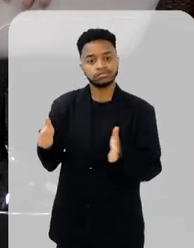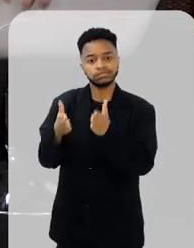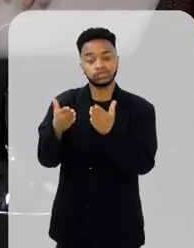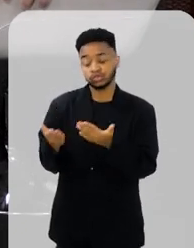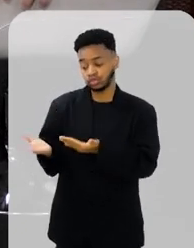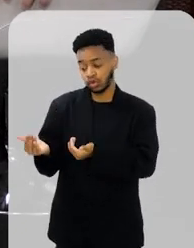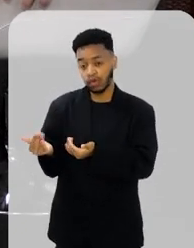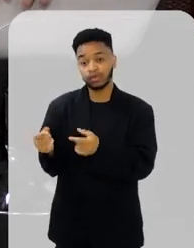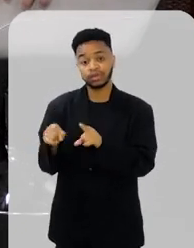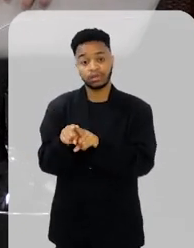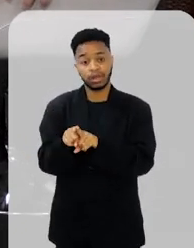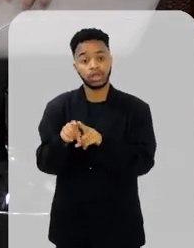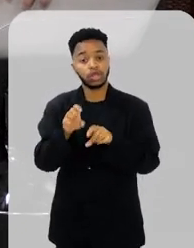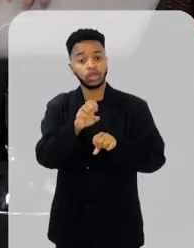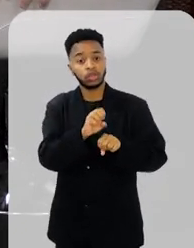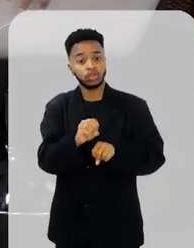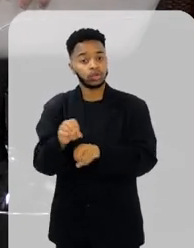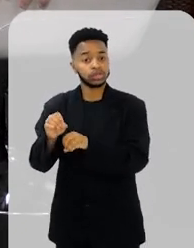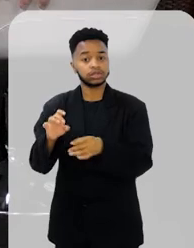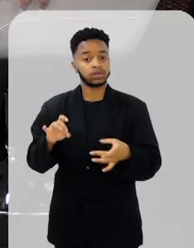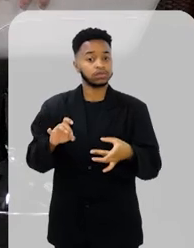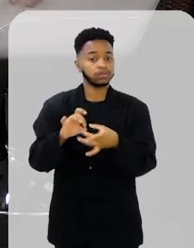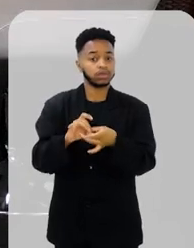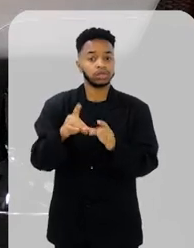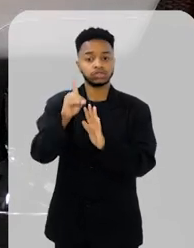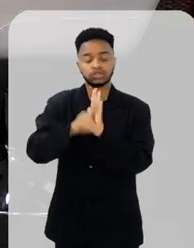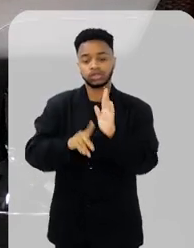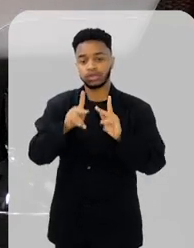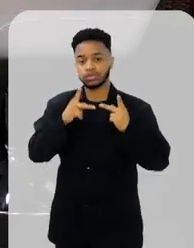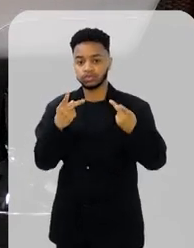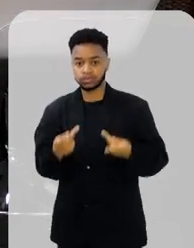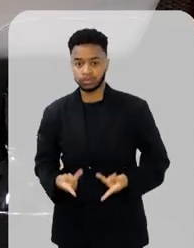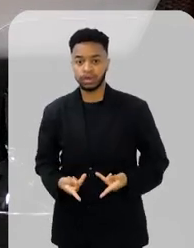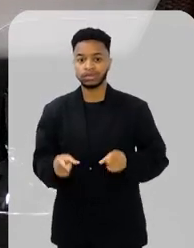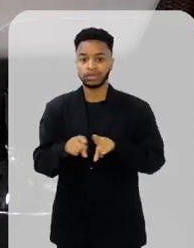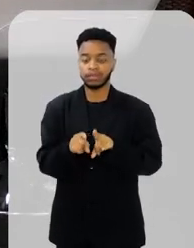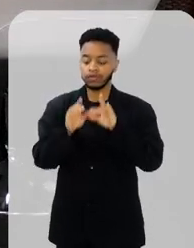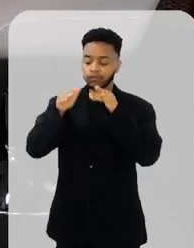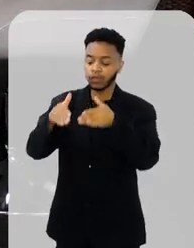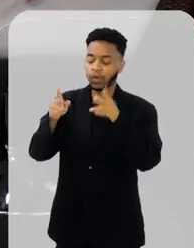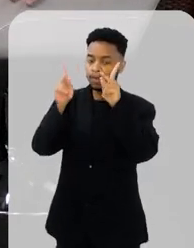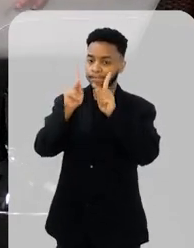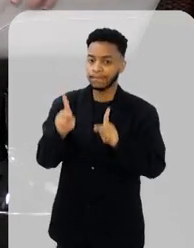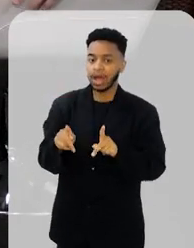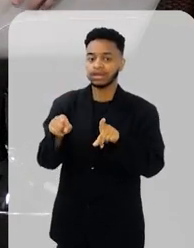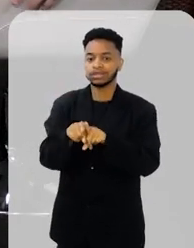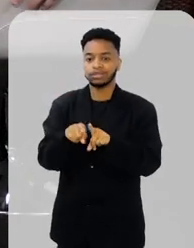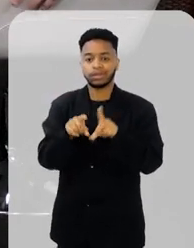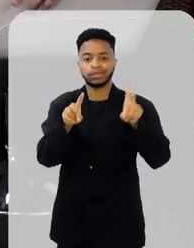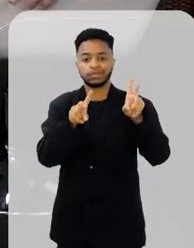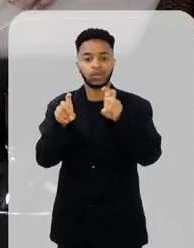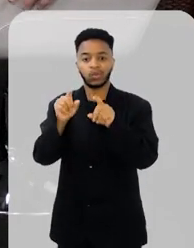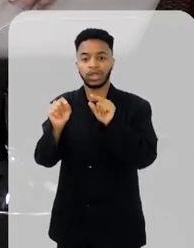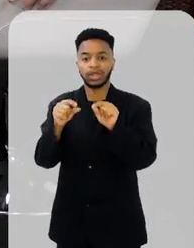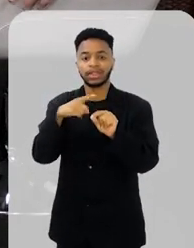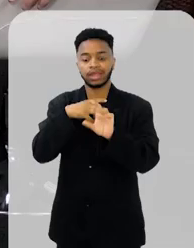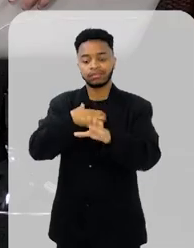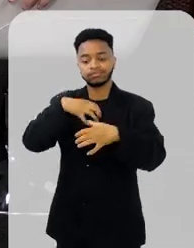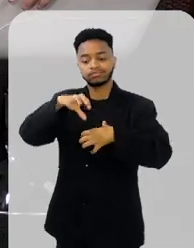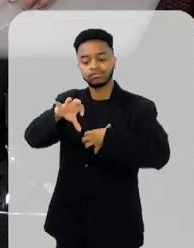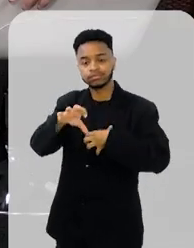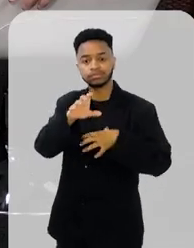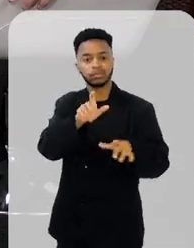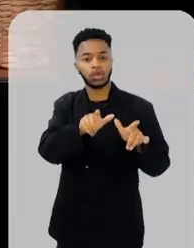desde jovens, inclusive uma educação voltada para os direitos humanos, para a paz, para essa questão de você ter